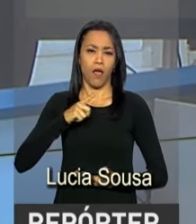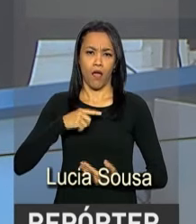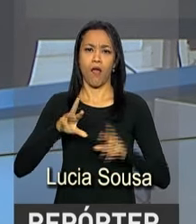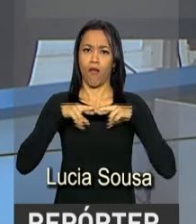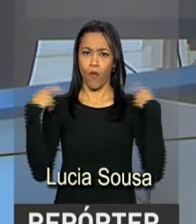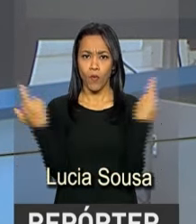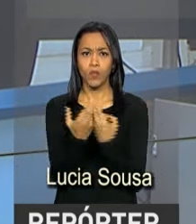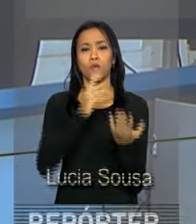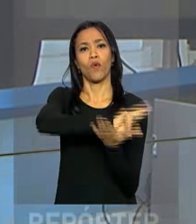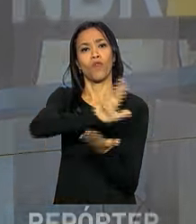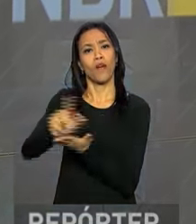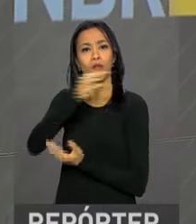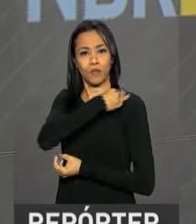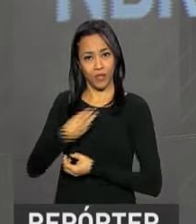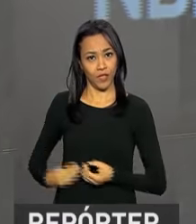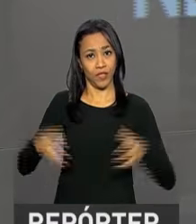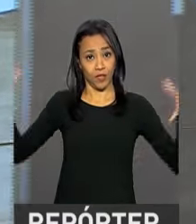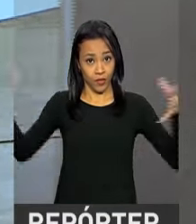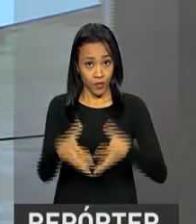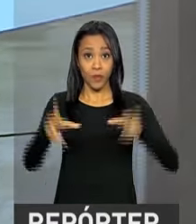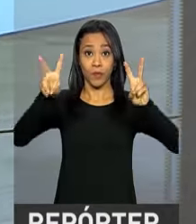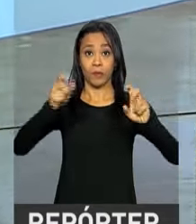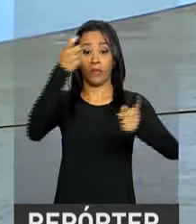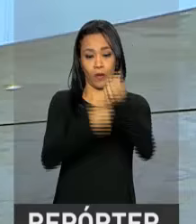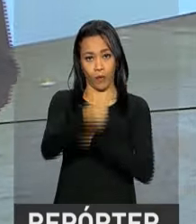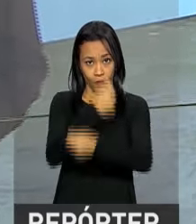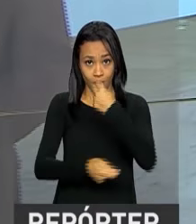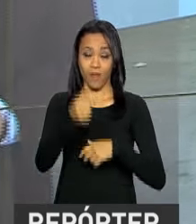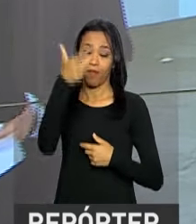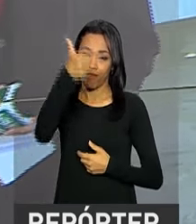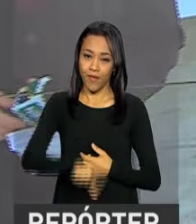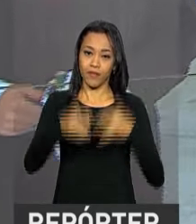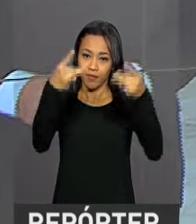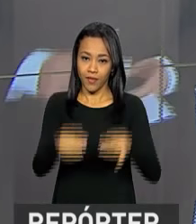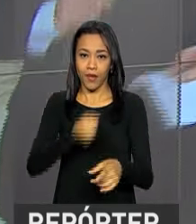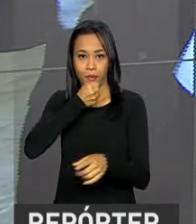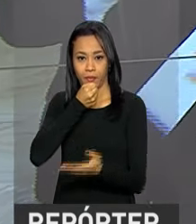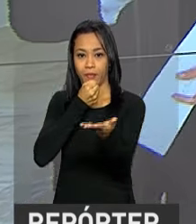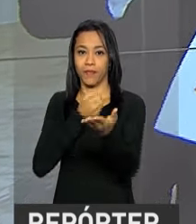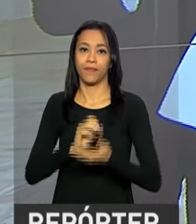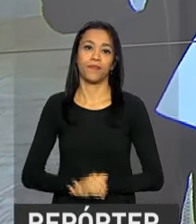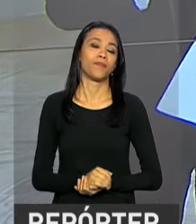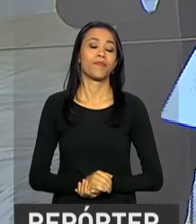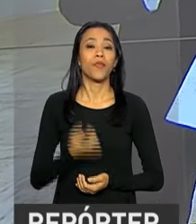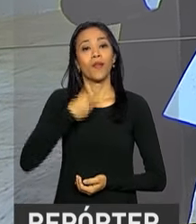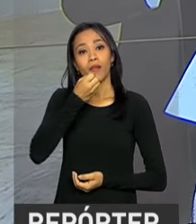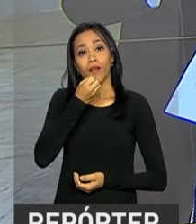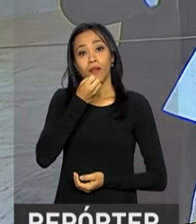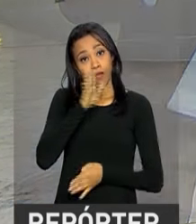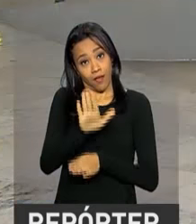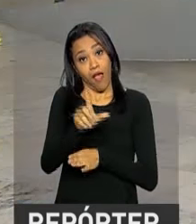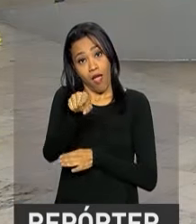ministros da área econômica João Pedro Neto tem os detalhes ao vivo do Palácio do Planalto Oi João Pedro Oi Dani Boa tarde